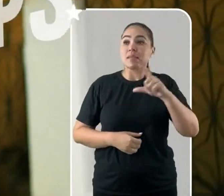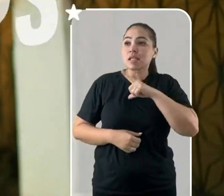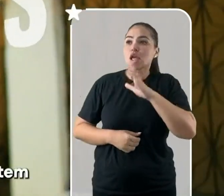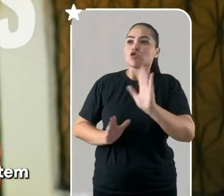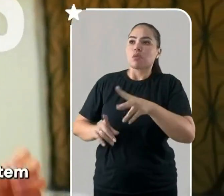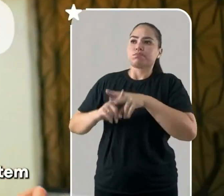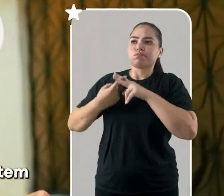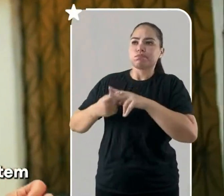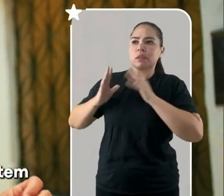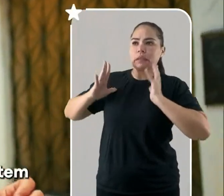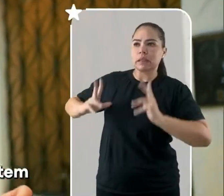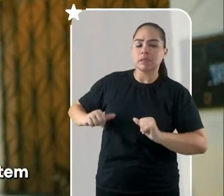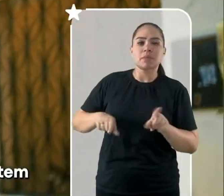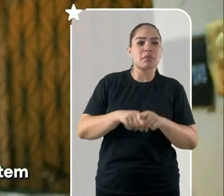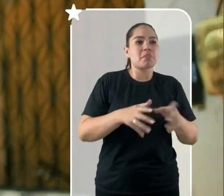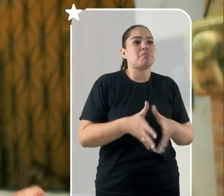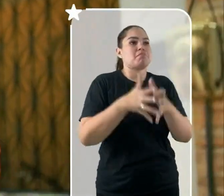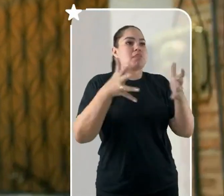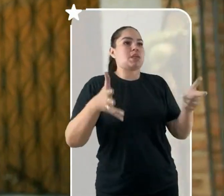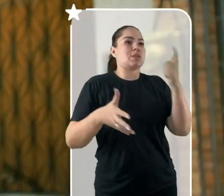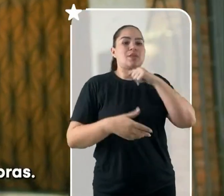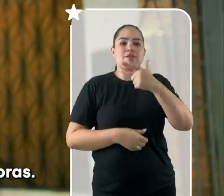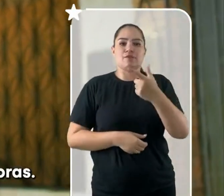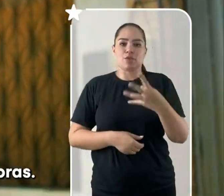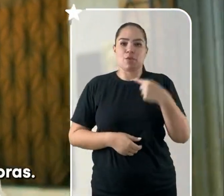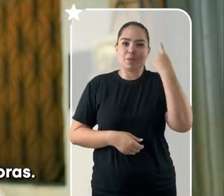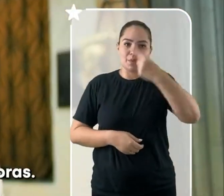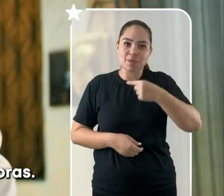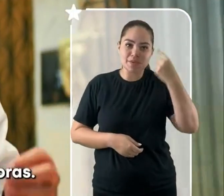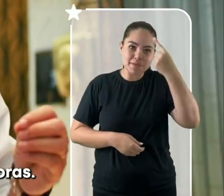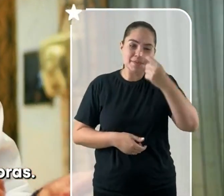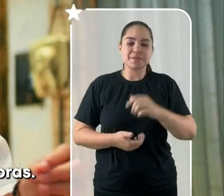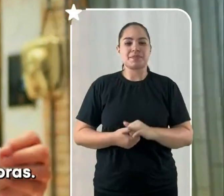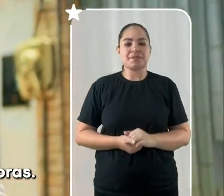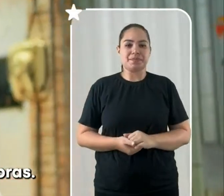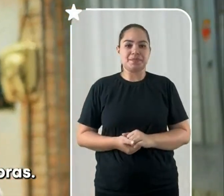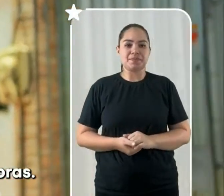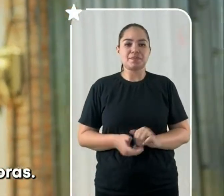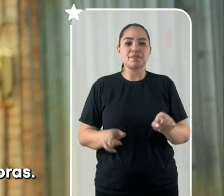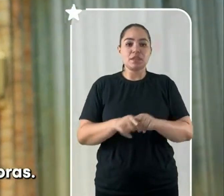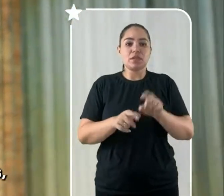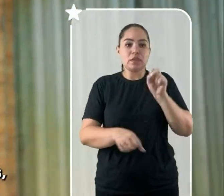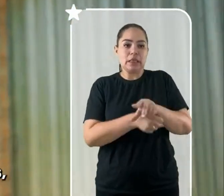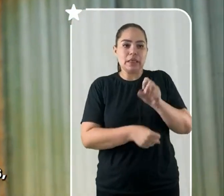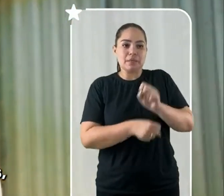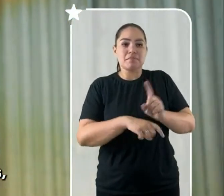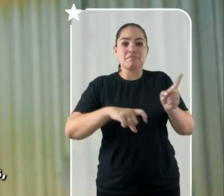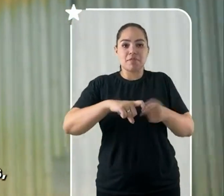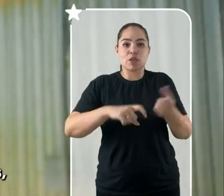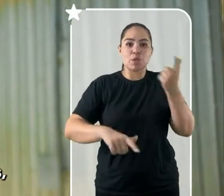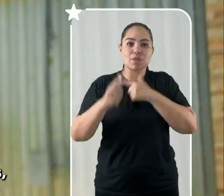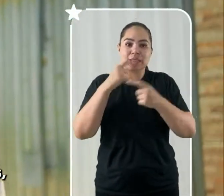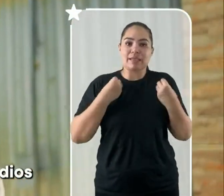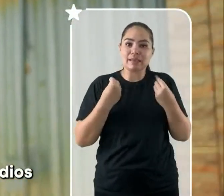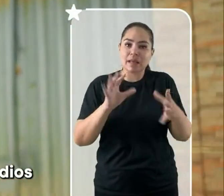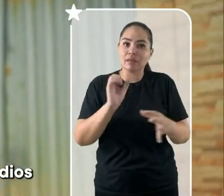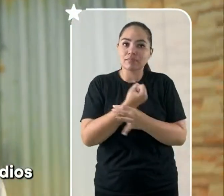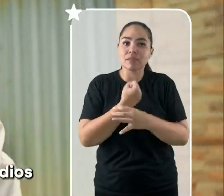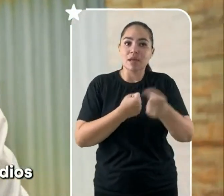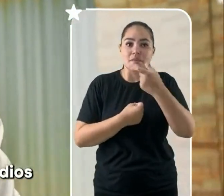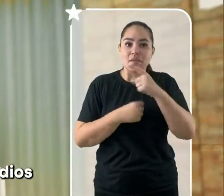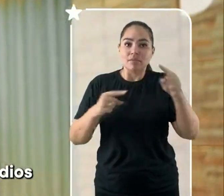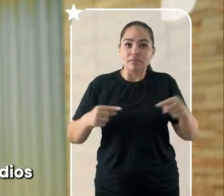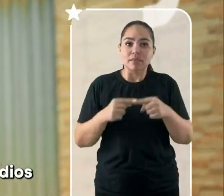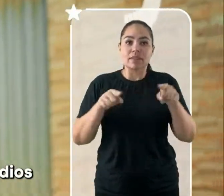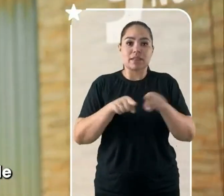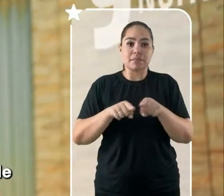de CAPs, melhorando os que já existem e dobrando a quantidade de CAPs 24 horas. Contratar mais médicos, garantir a